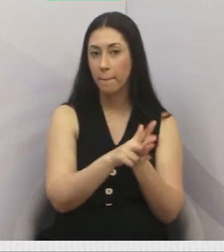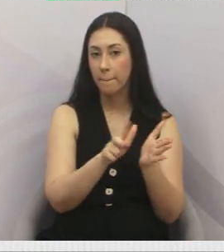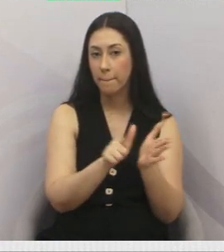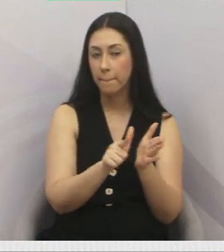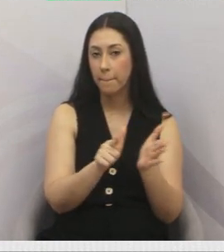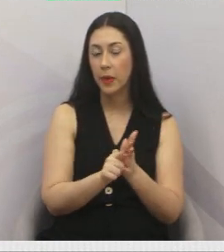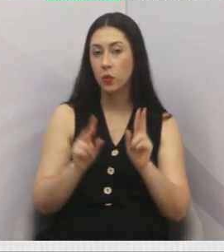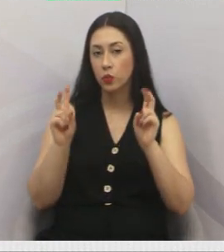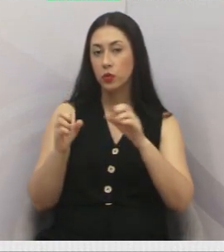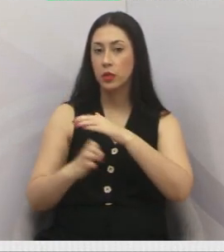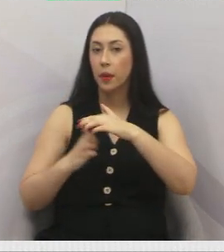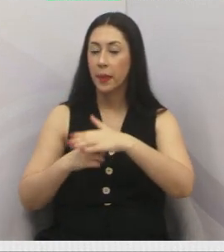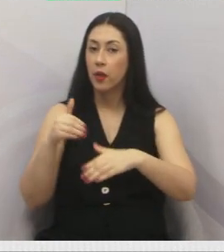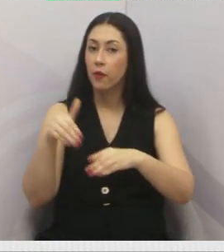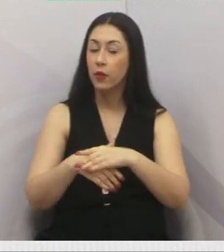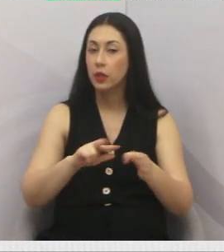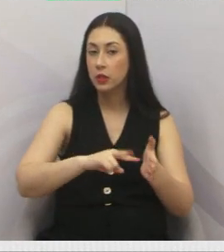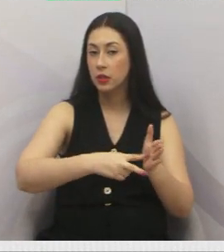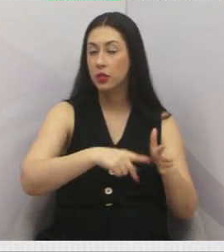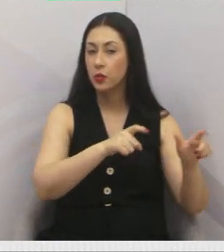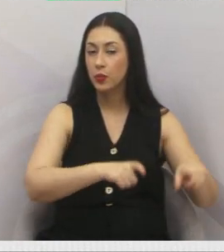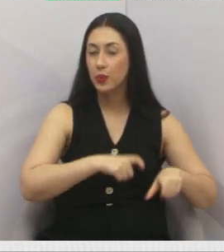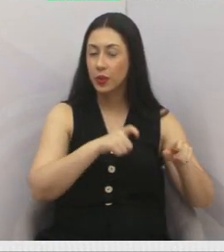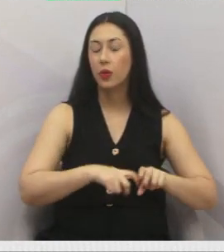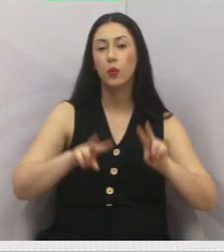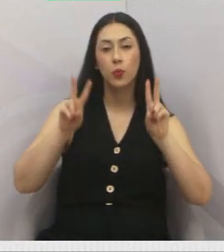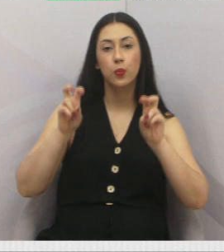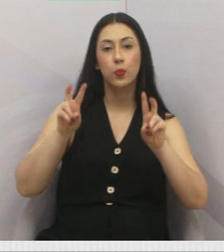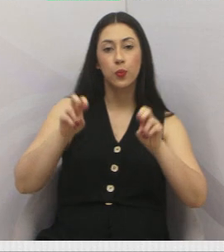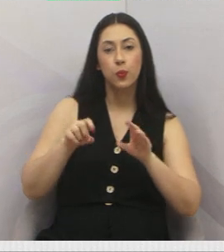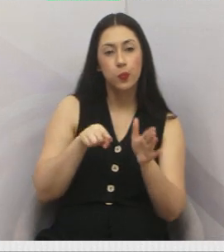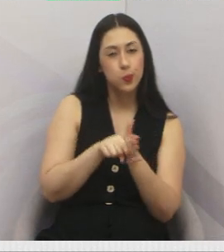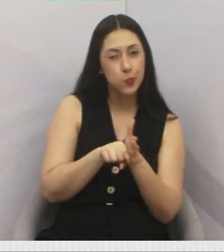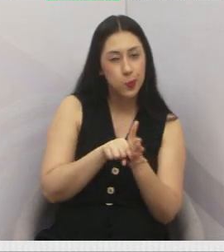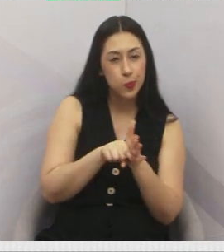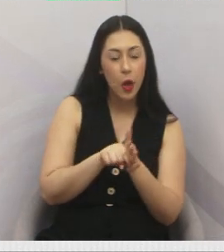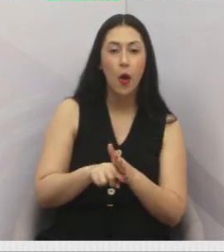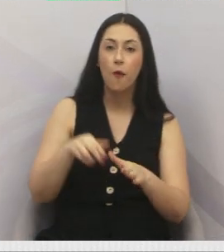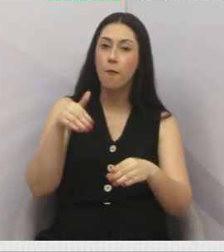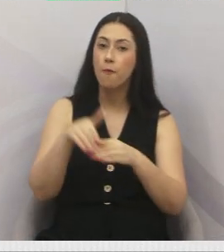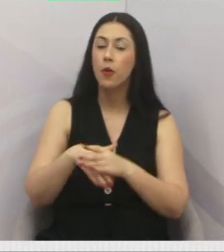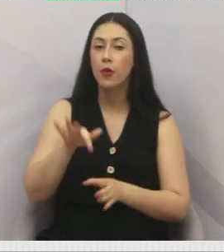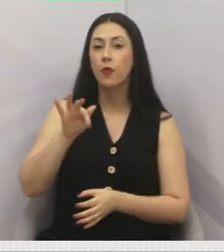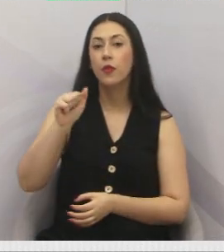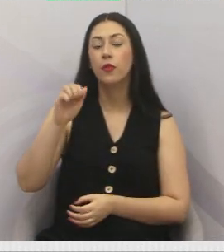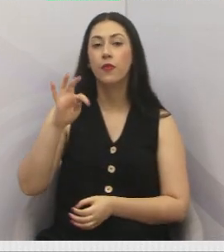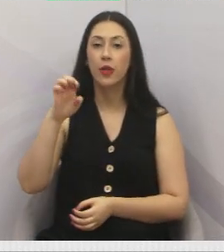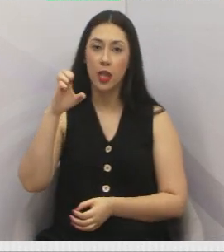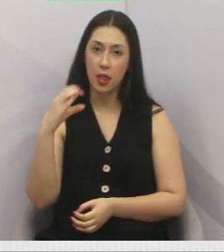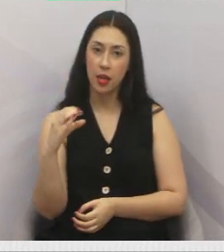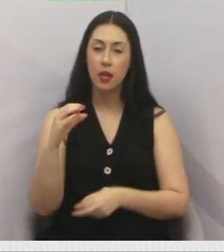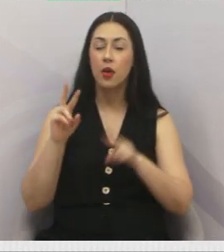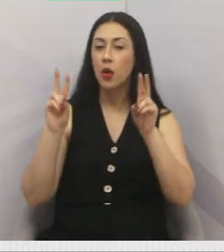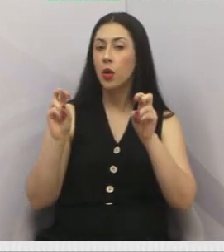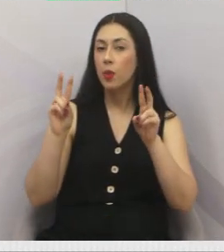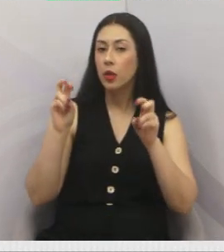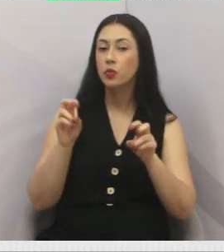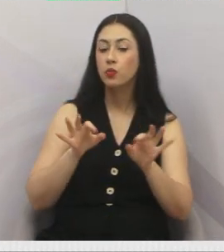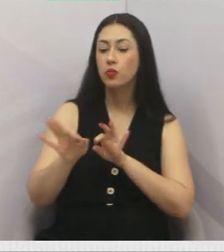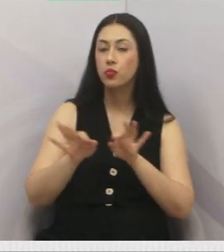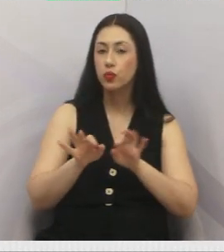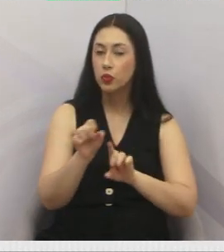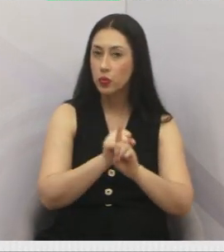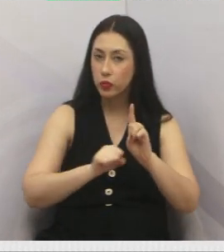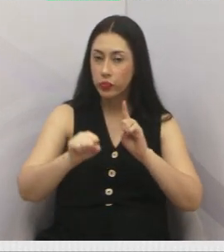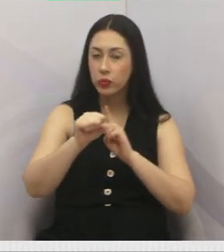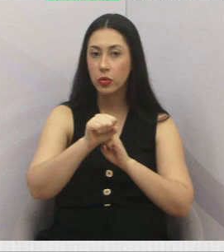Segmento empresas, um voto sindicato rural. Segmento entidades acadêmicas, um voto para FATEC Jacareí. Segmento organização